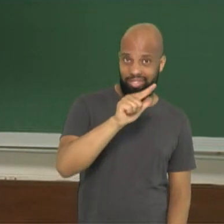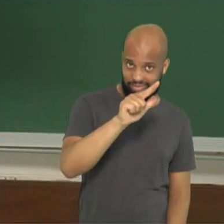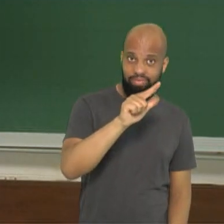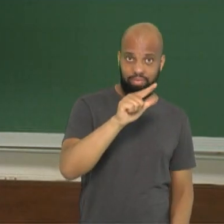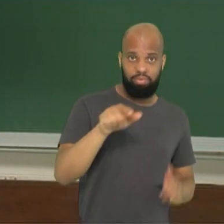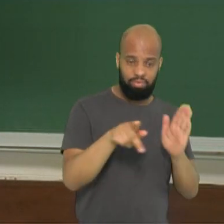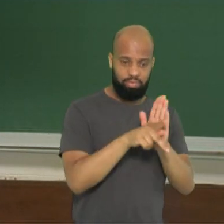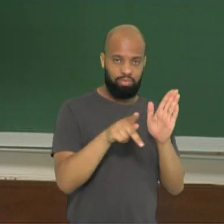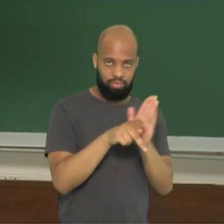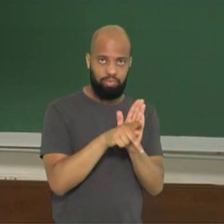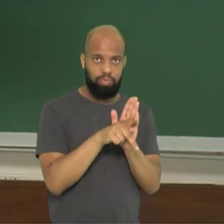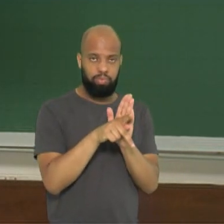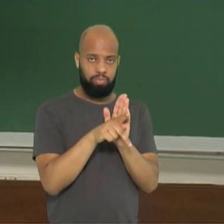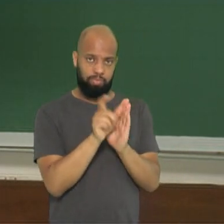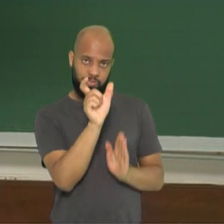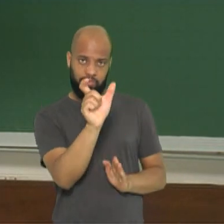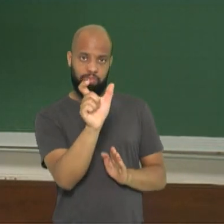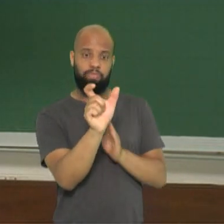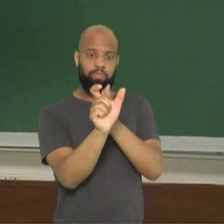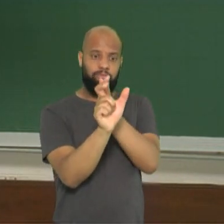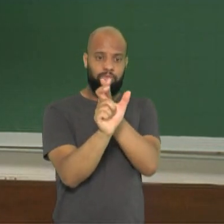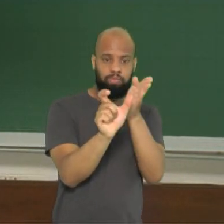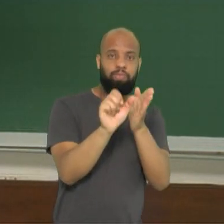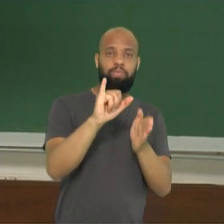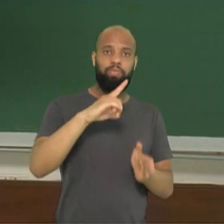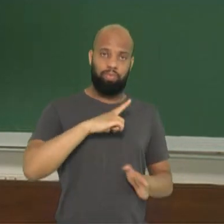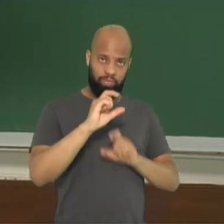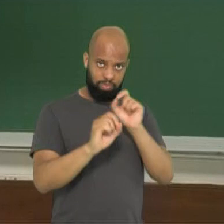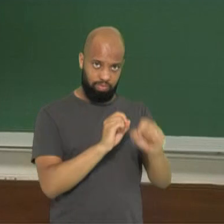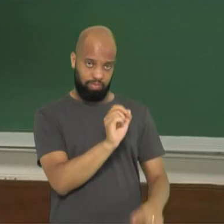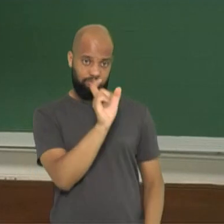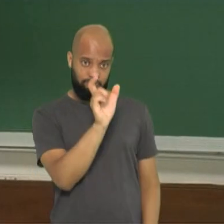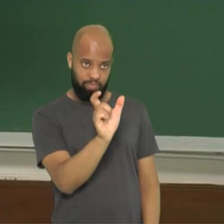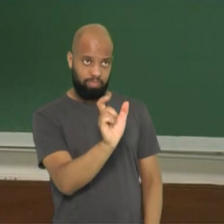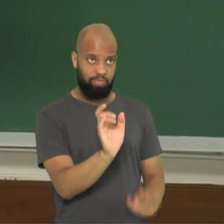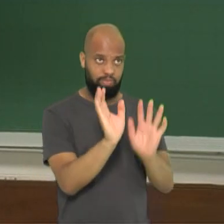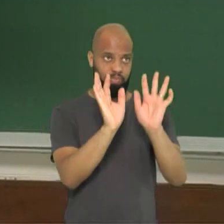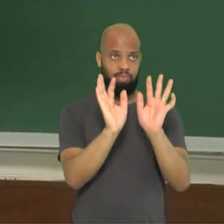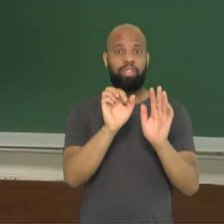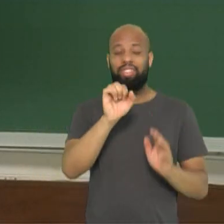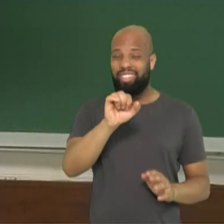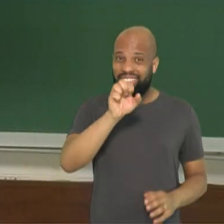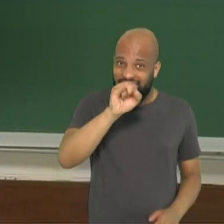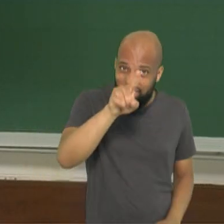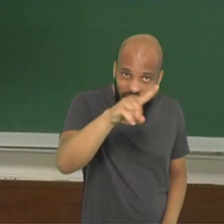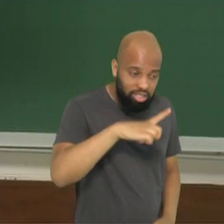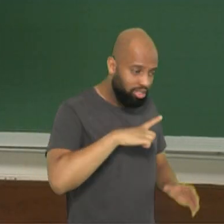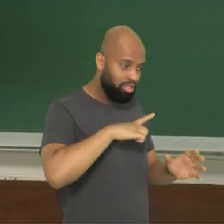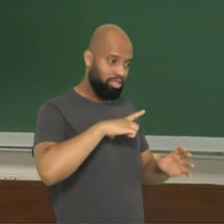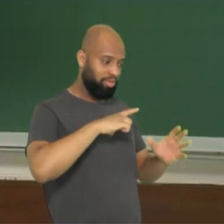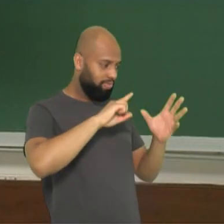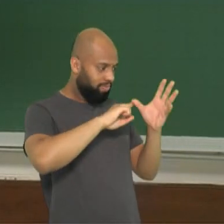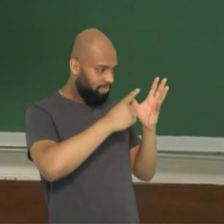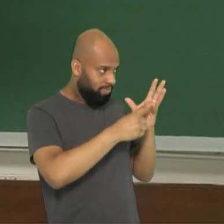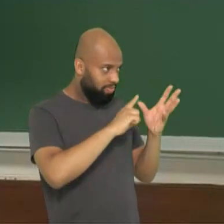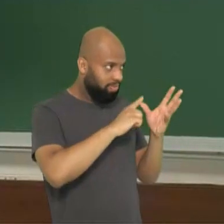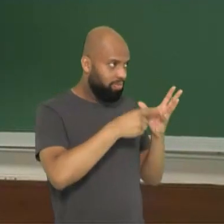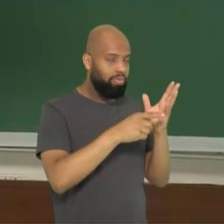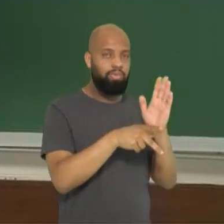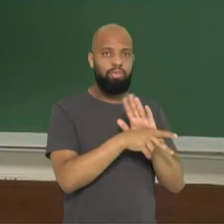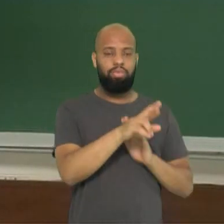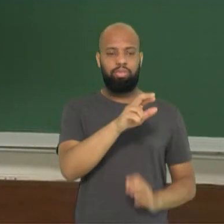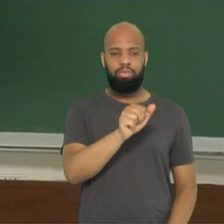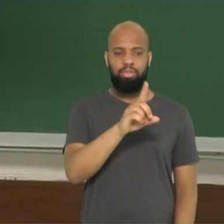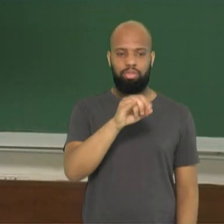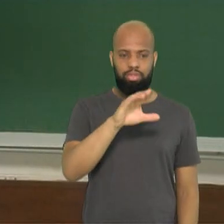quando você tem ali uma vogal terminada em E, uma vogal terminada não, quando você tem uma vogal ali, a vogal do radical